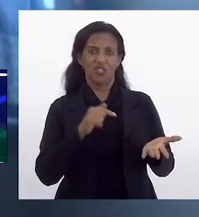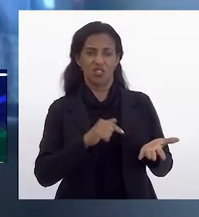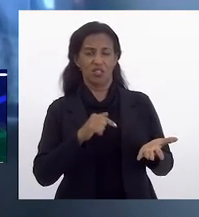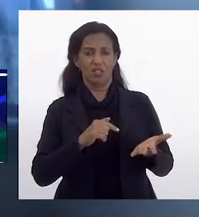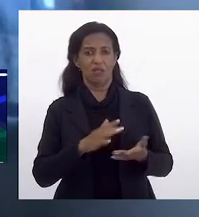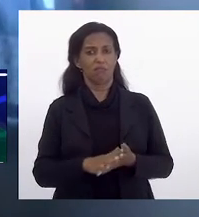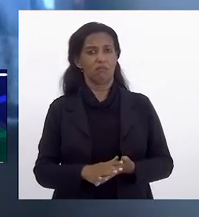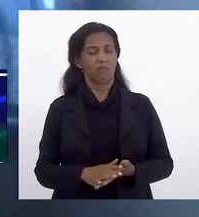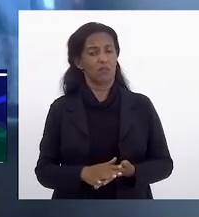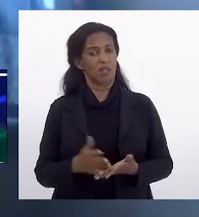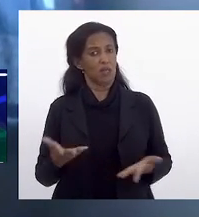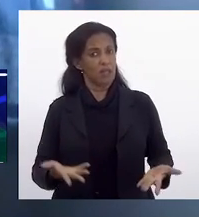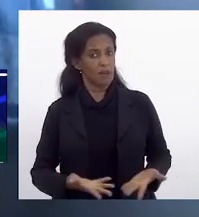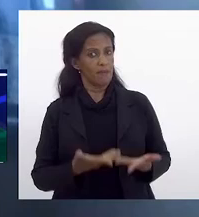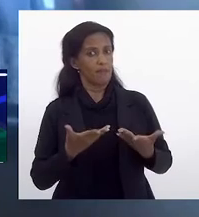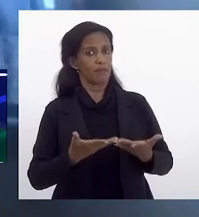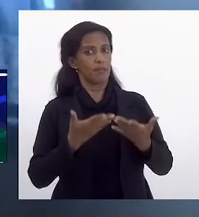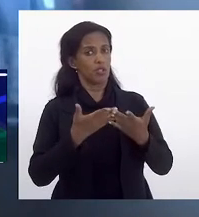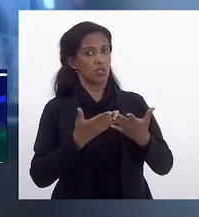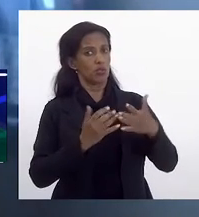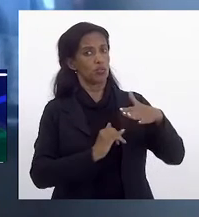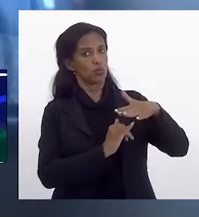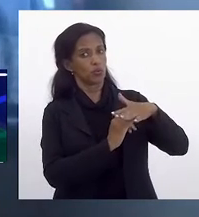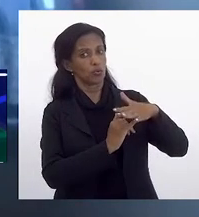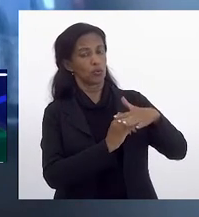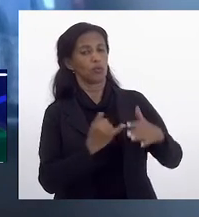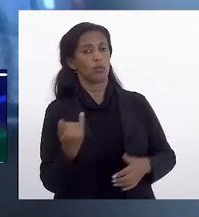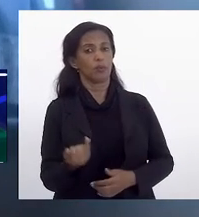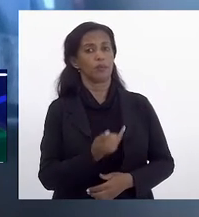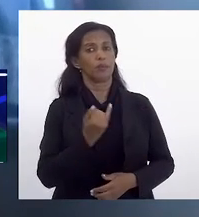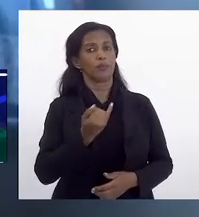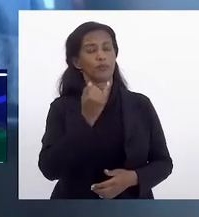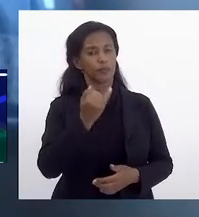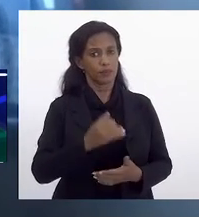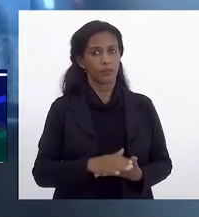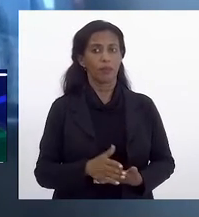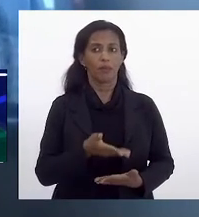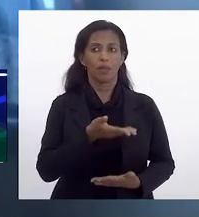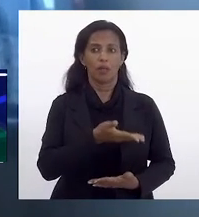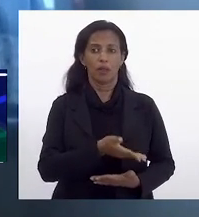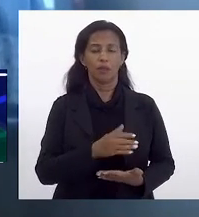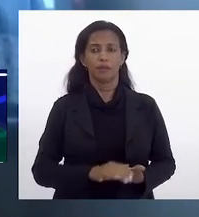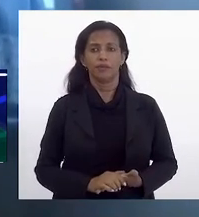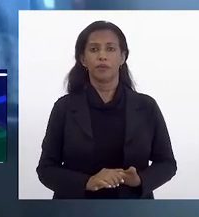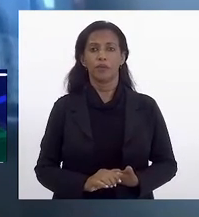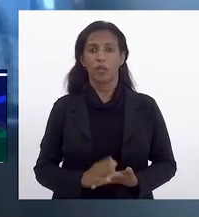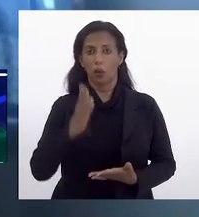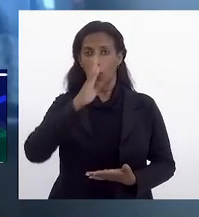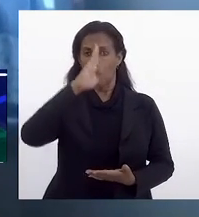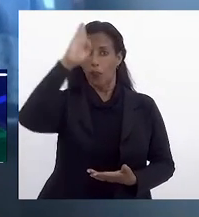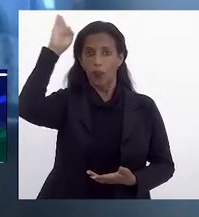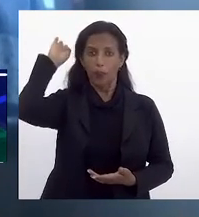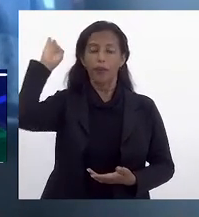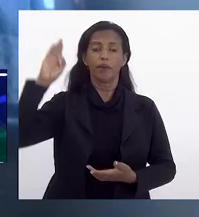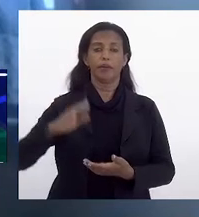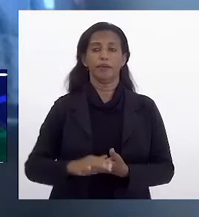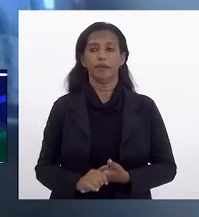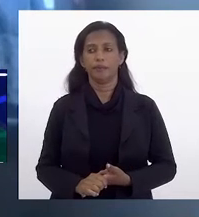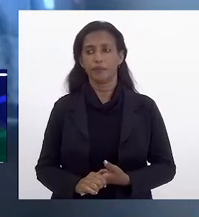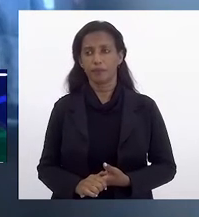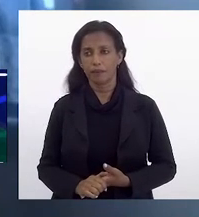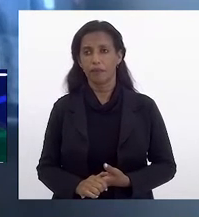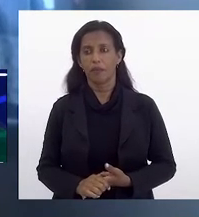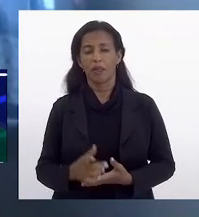em prestígio de uma instituição tão importante que são os bombeiros e é